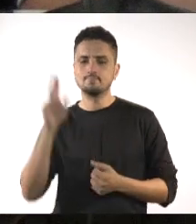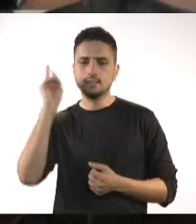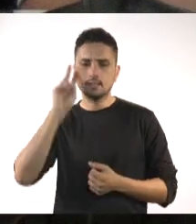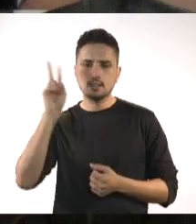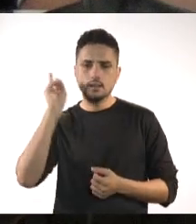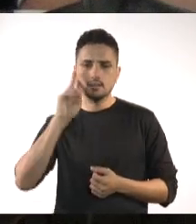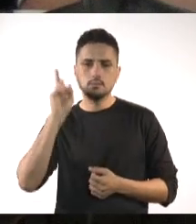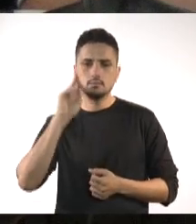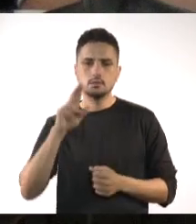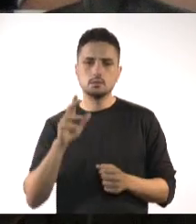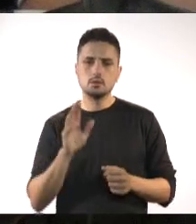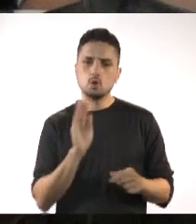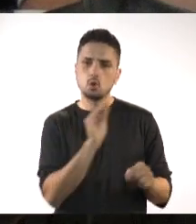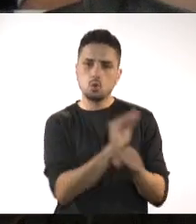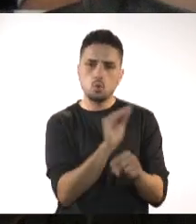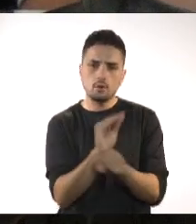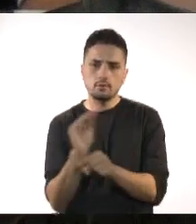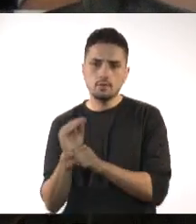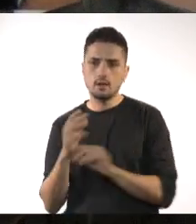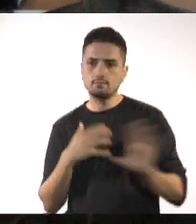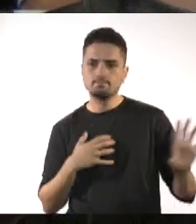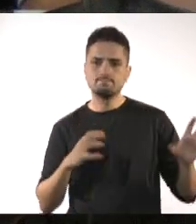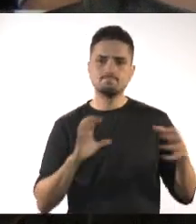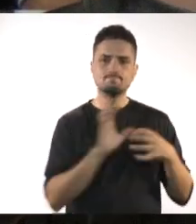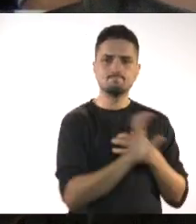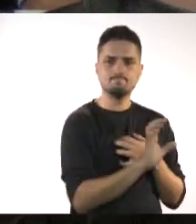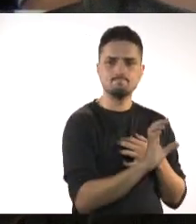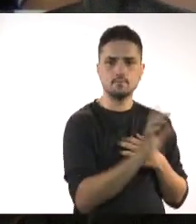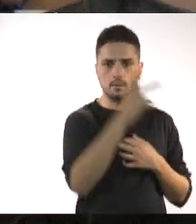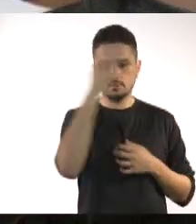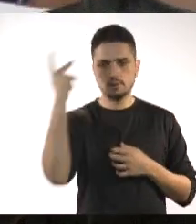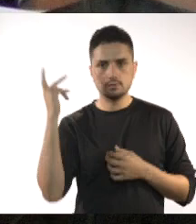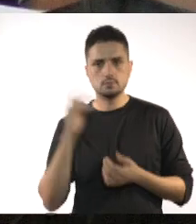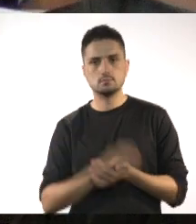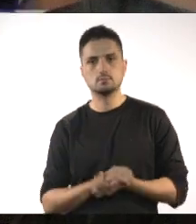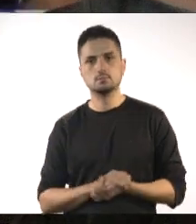a cuidar uns dos outros.